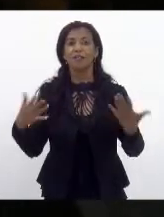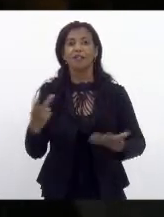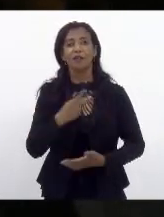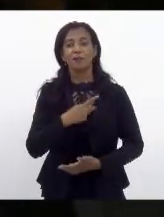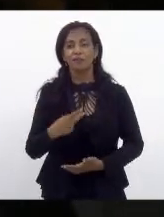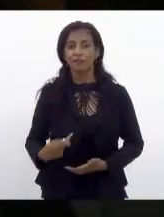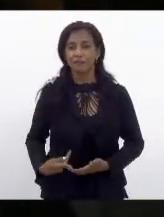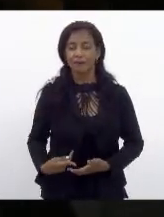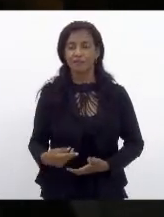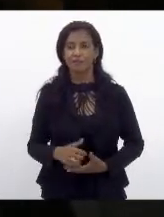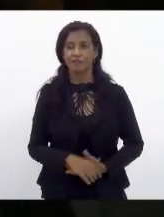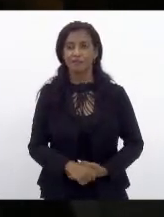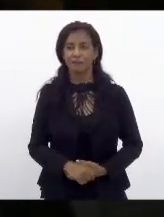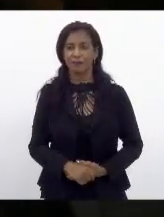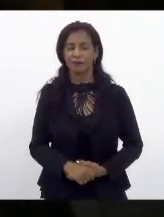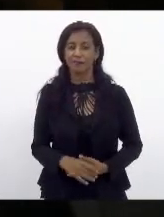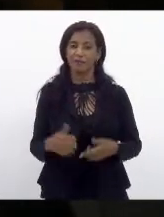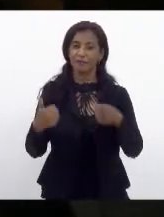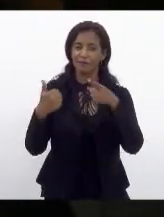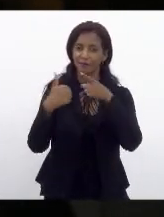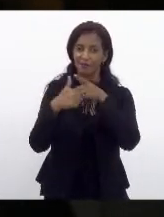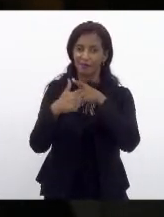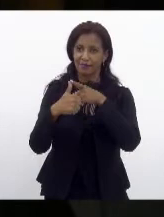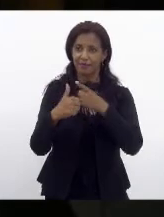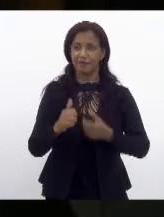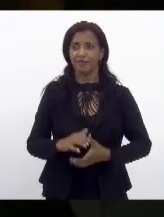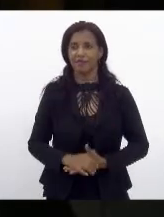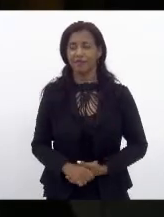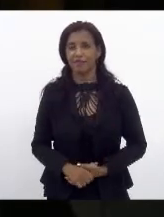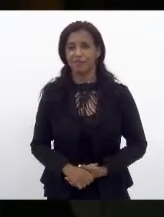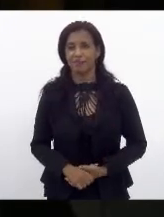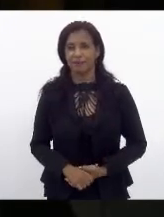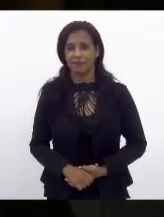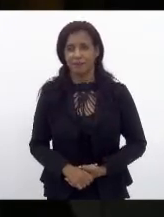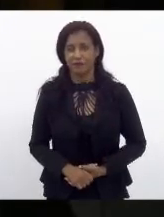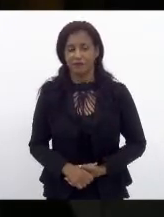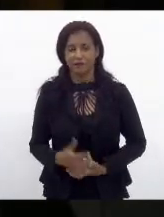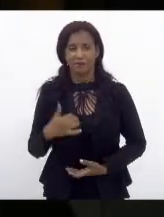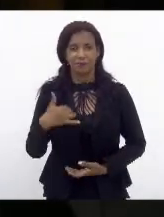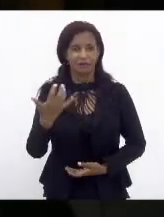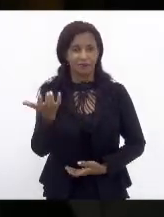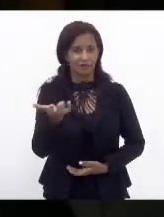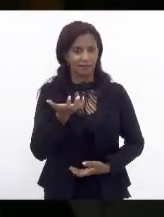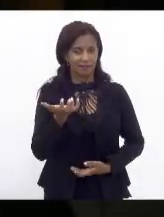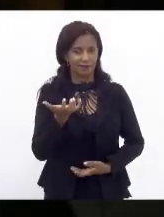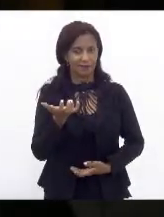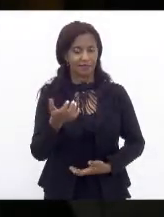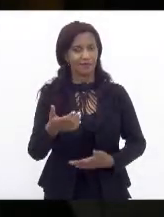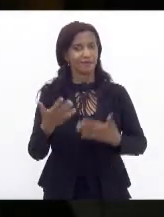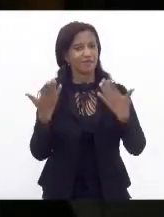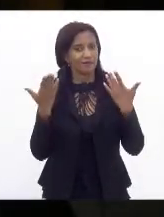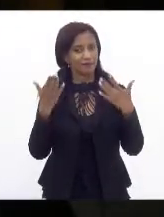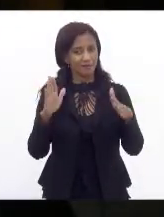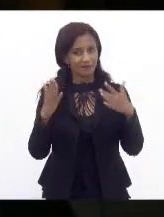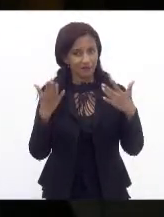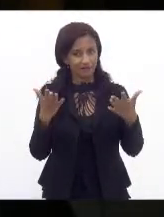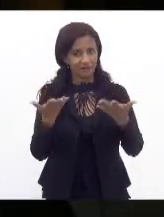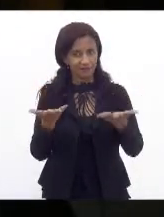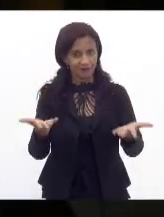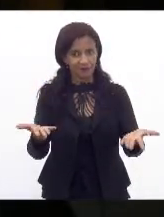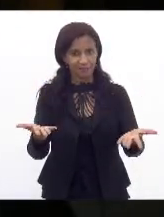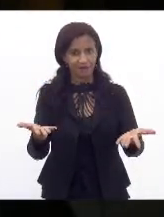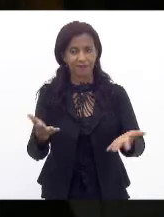presidente, primeiro, eu queria saudar